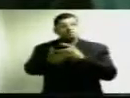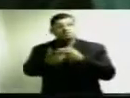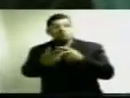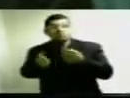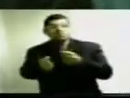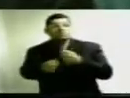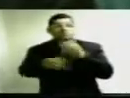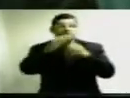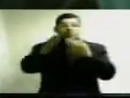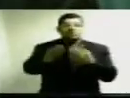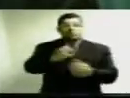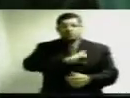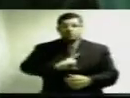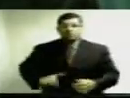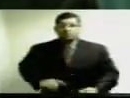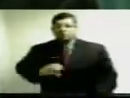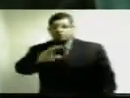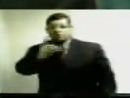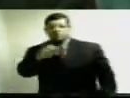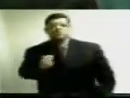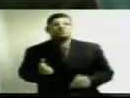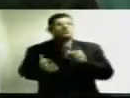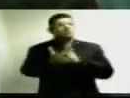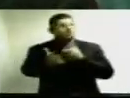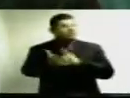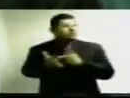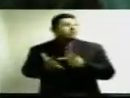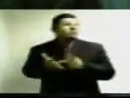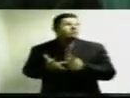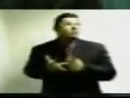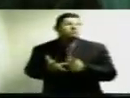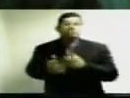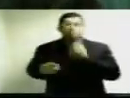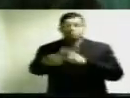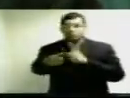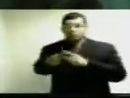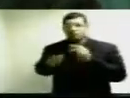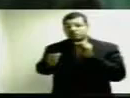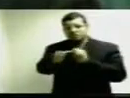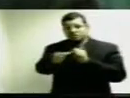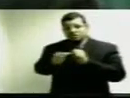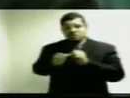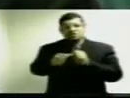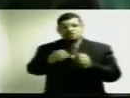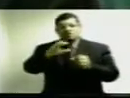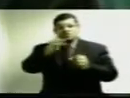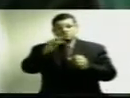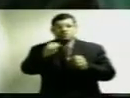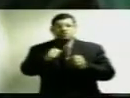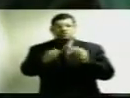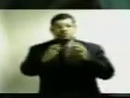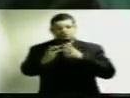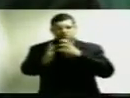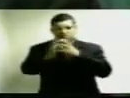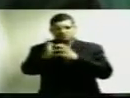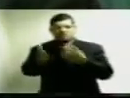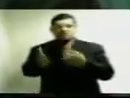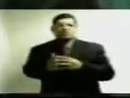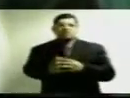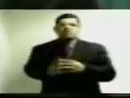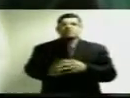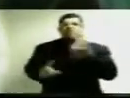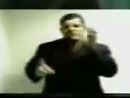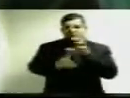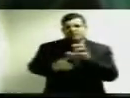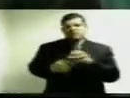séria. Deputado Chico Preto, isso é seríssimo, porque fazer chantagem fere o decoro,